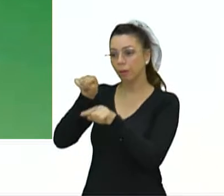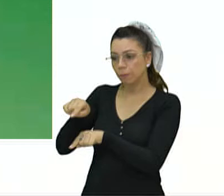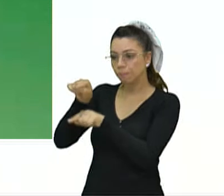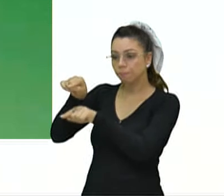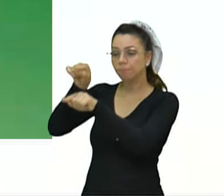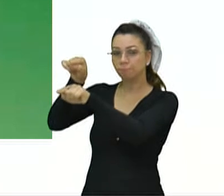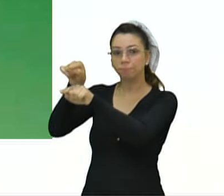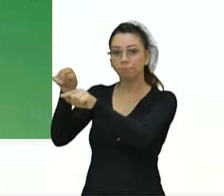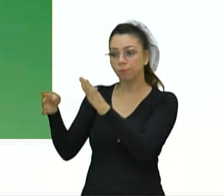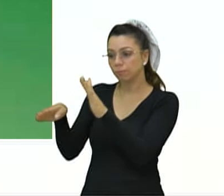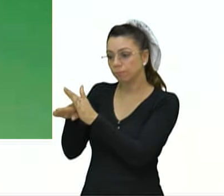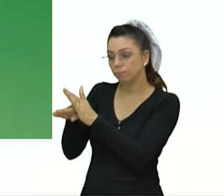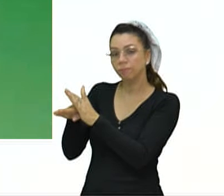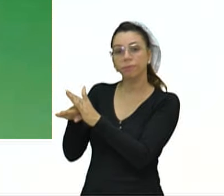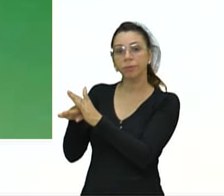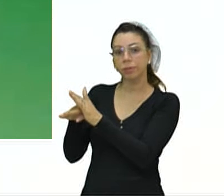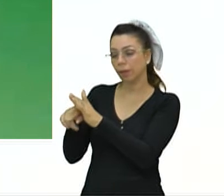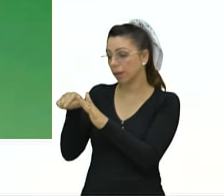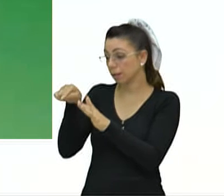central energética,